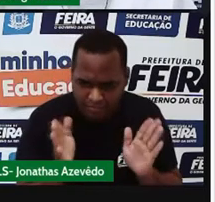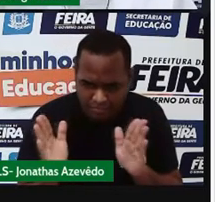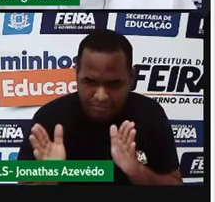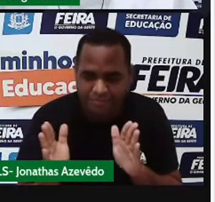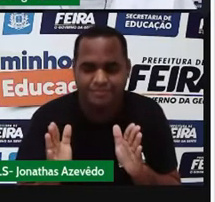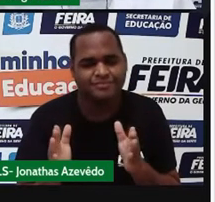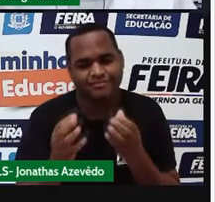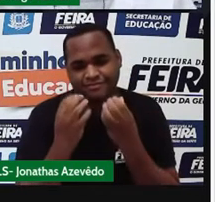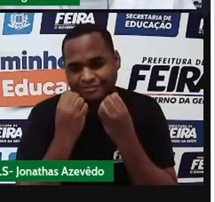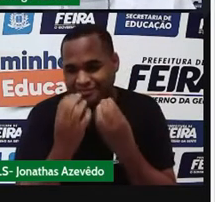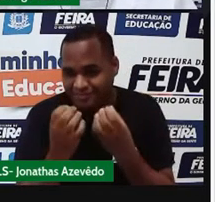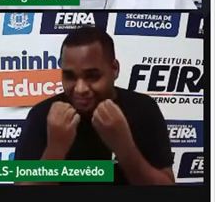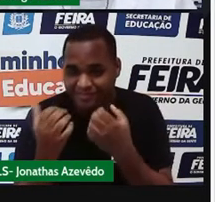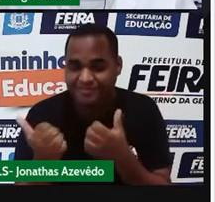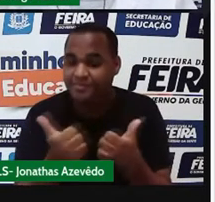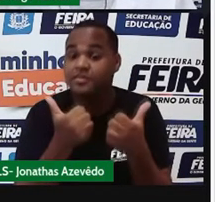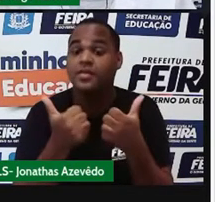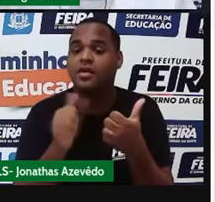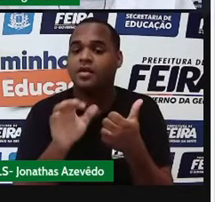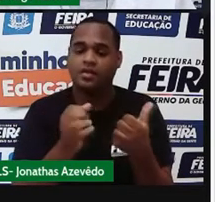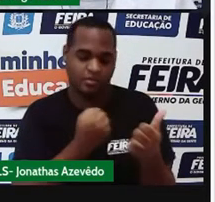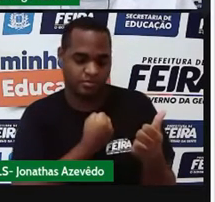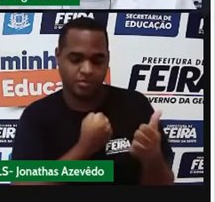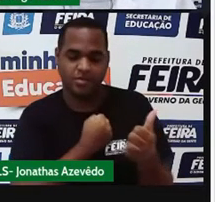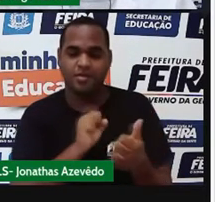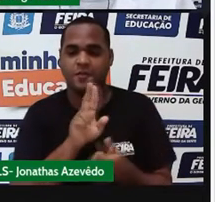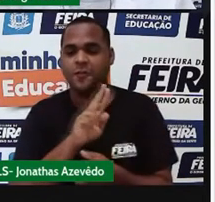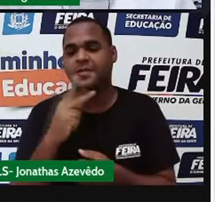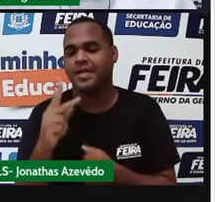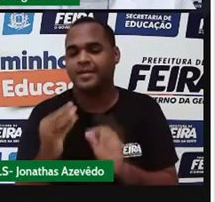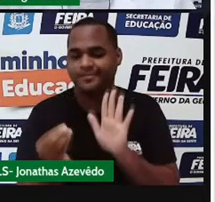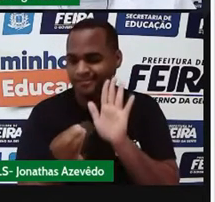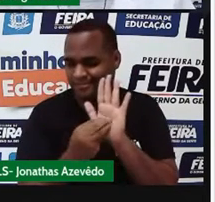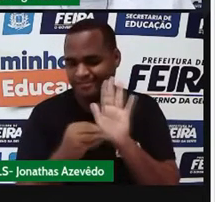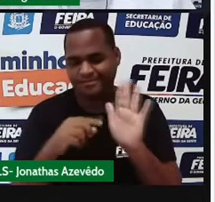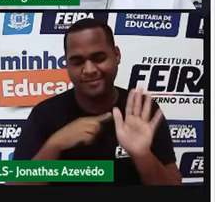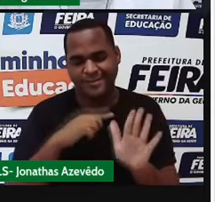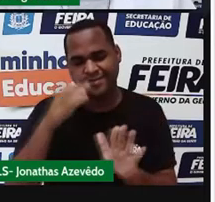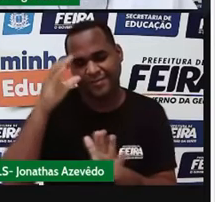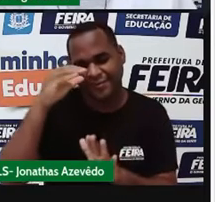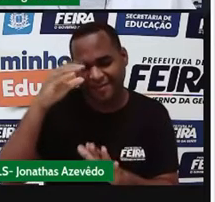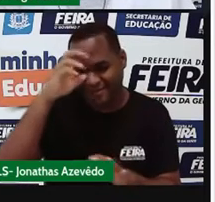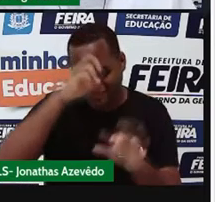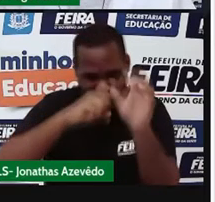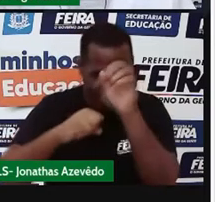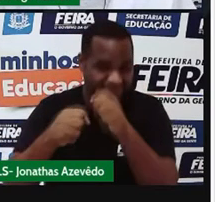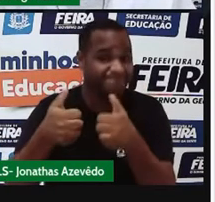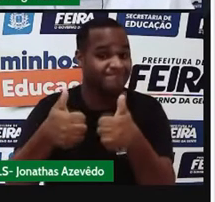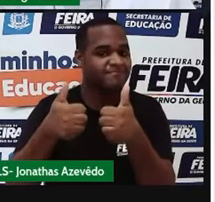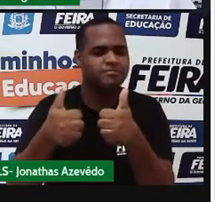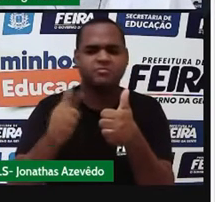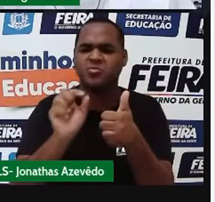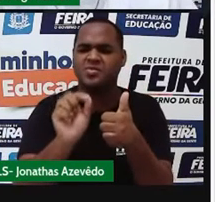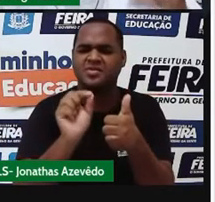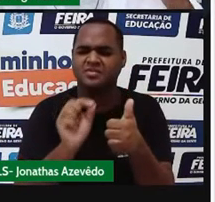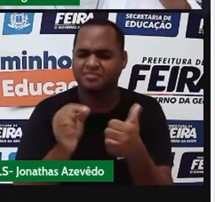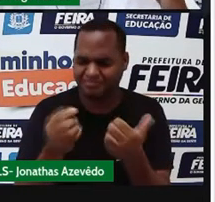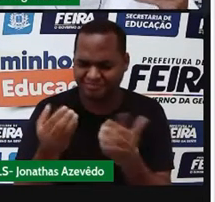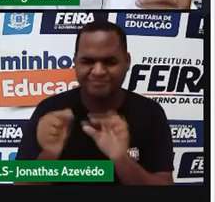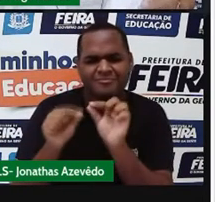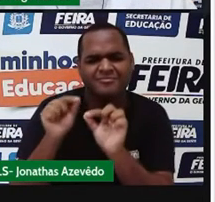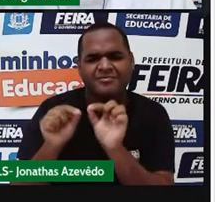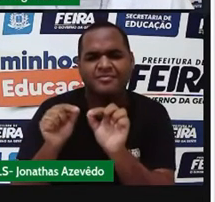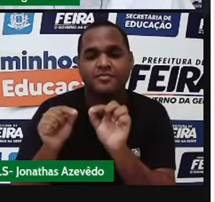bom esse número tem um nome muito curioso né esse número